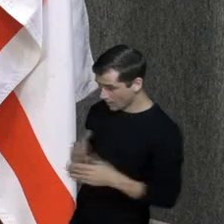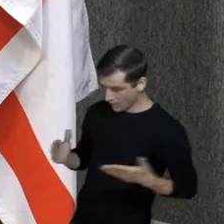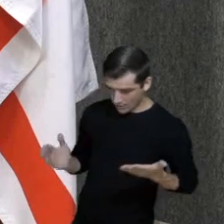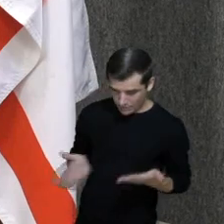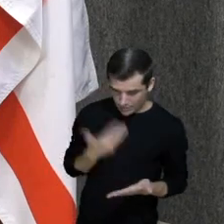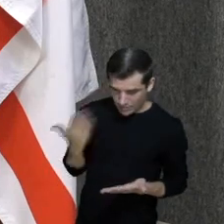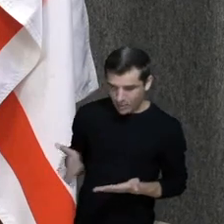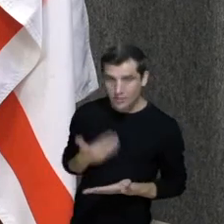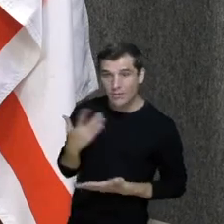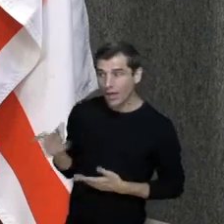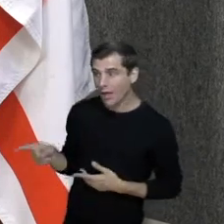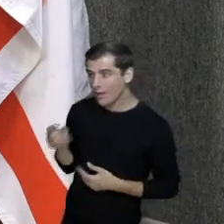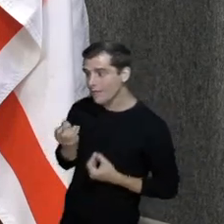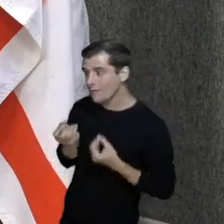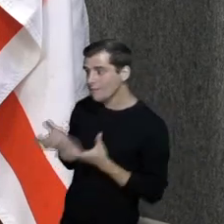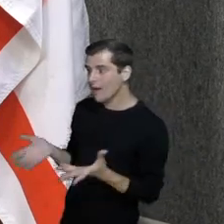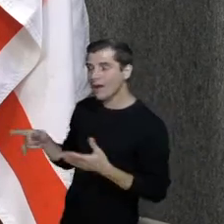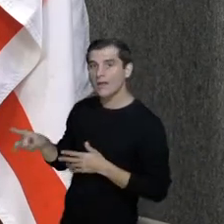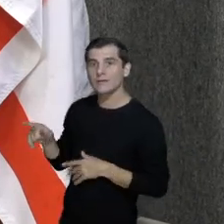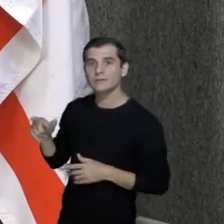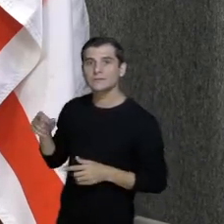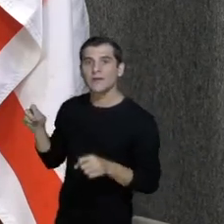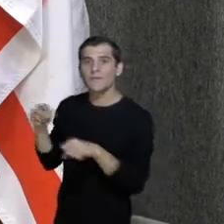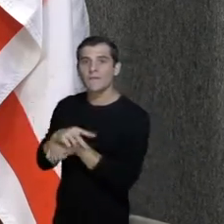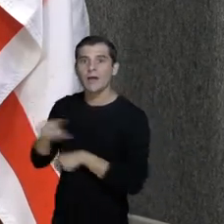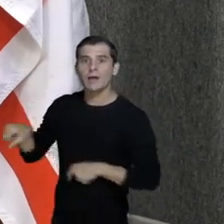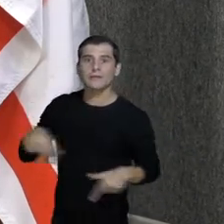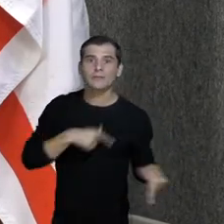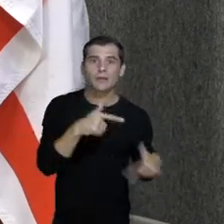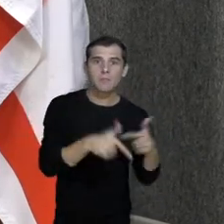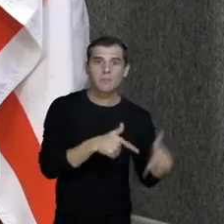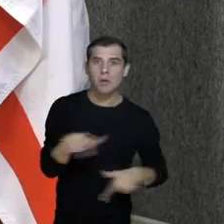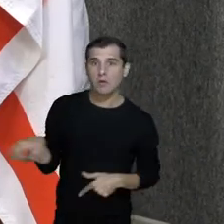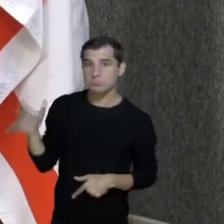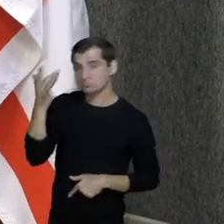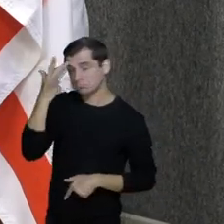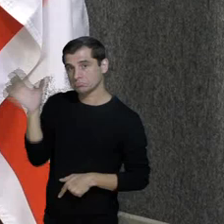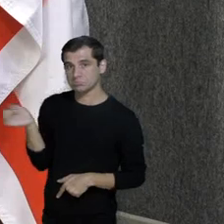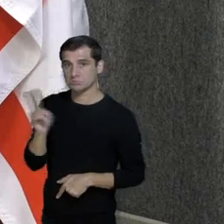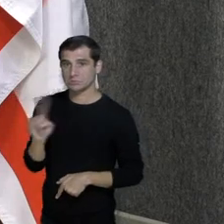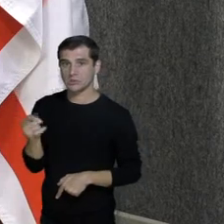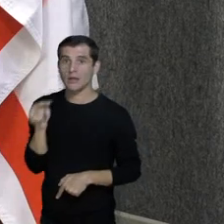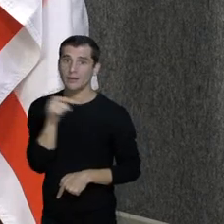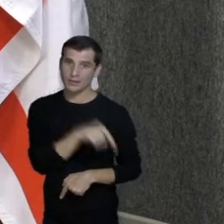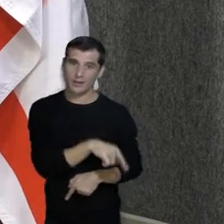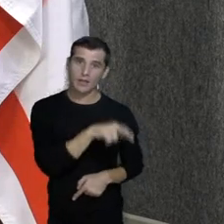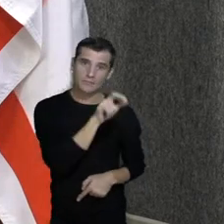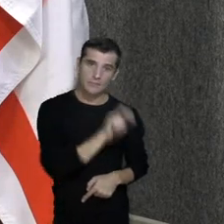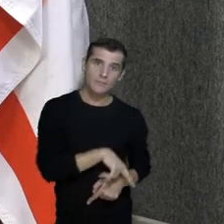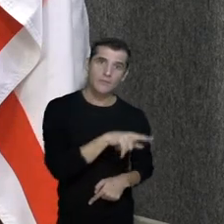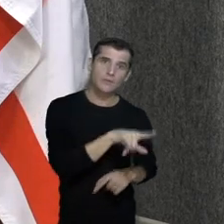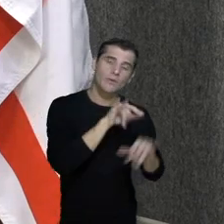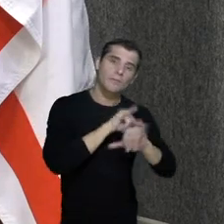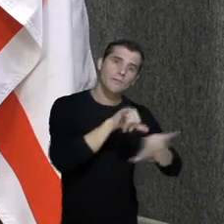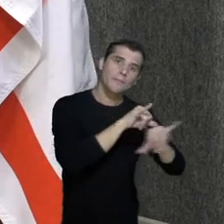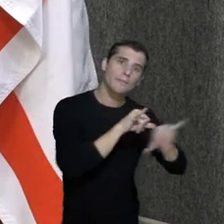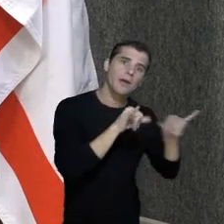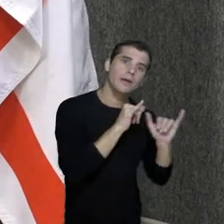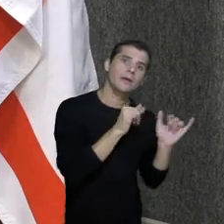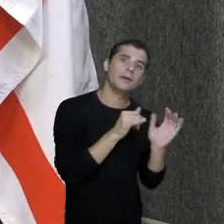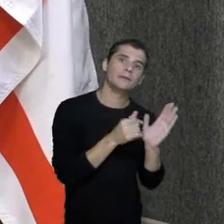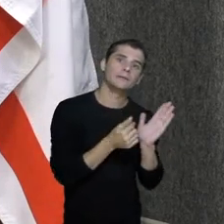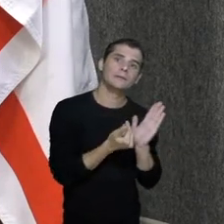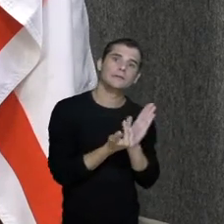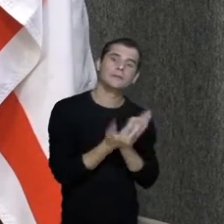me ofereceu um emprego eu ainda não sabia exatamente o que faria um publicitário ele era dono de uma agente de propaganda mas eu fui trabalhar